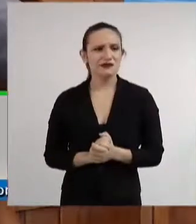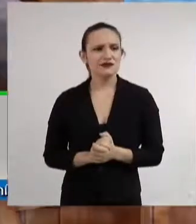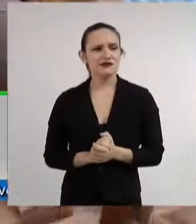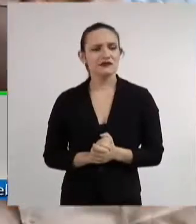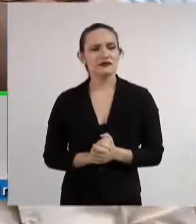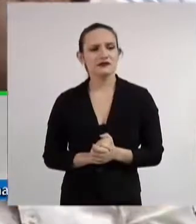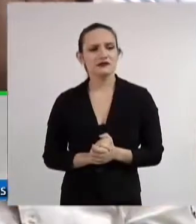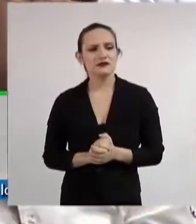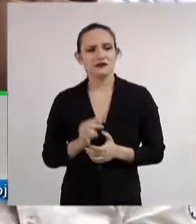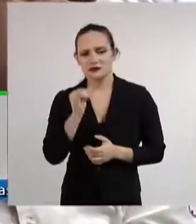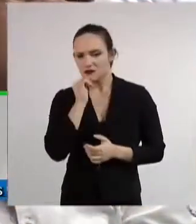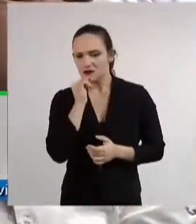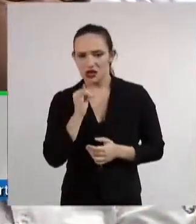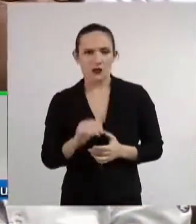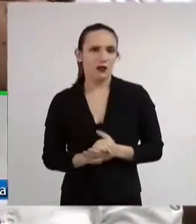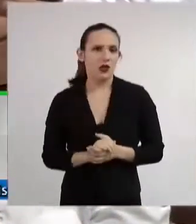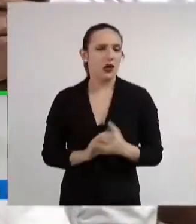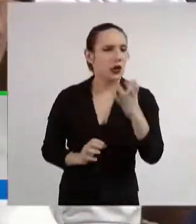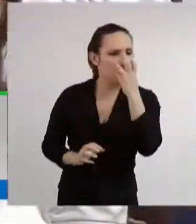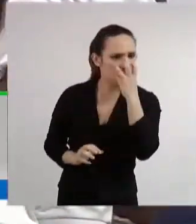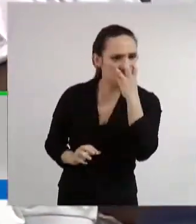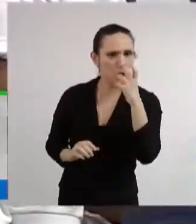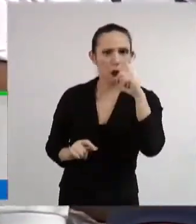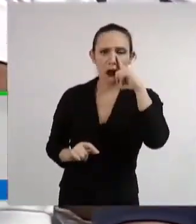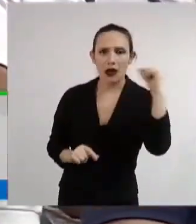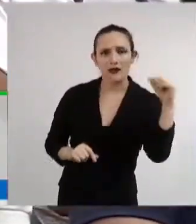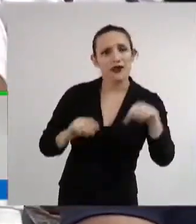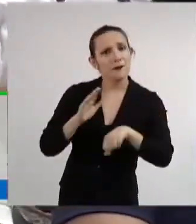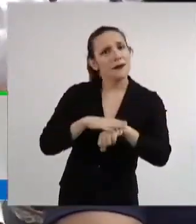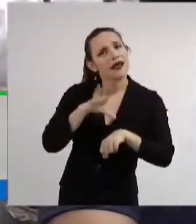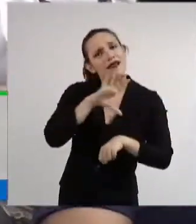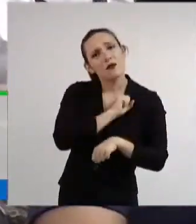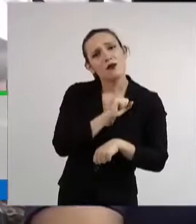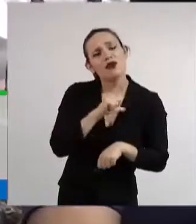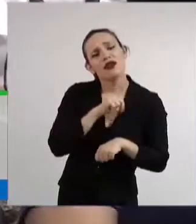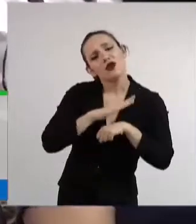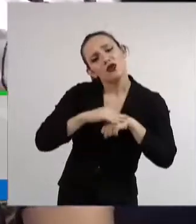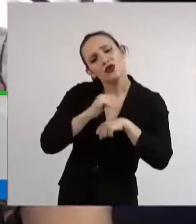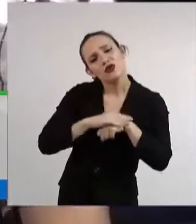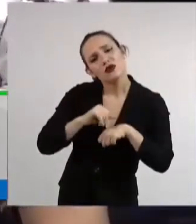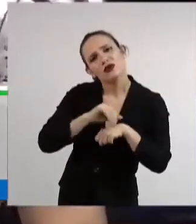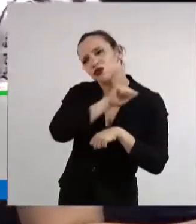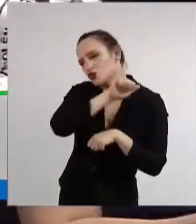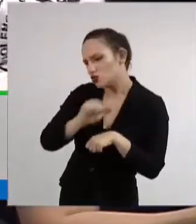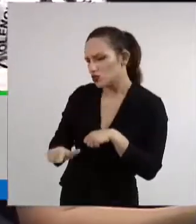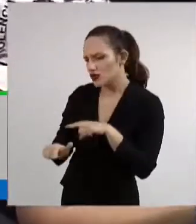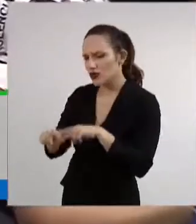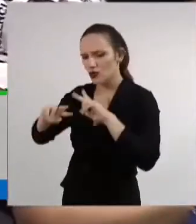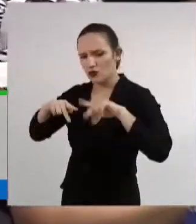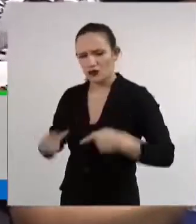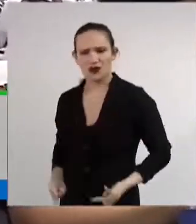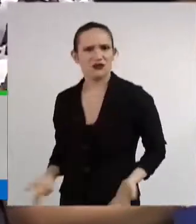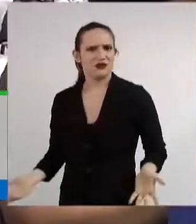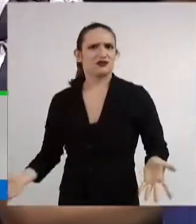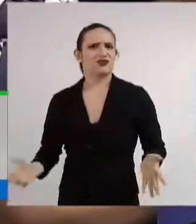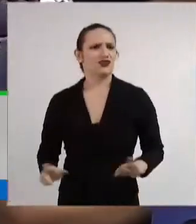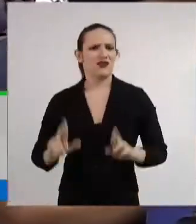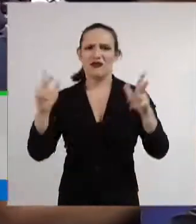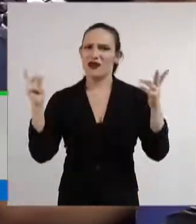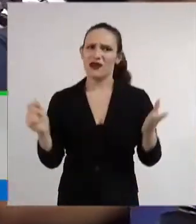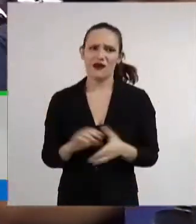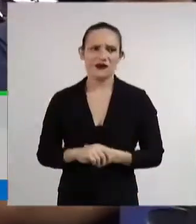o animal, um cachorrinho, um gatinho, às vezes é mais amado, é mais protegido do que o ser humano. A gente vive um momento